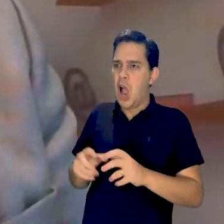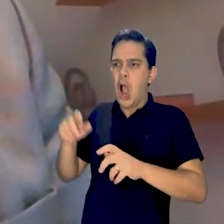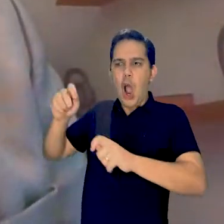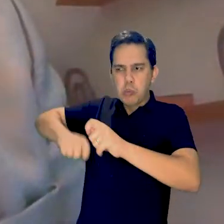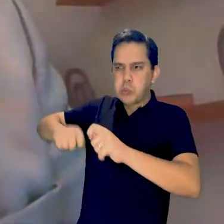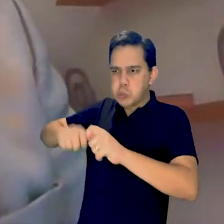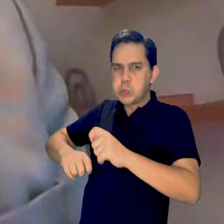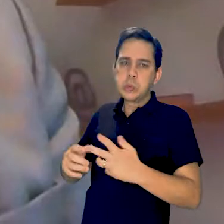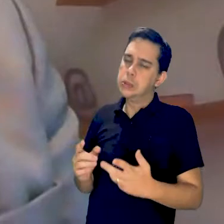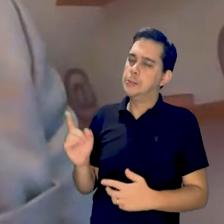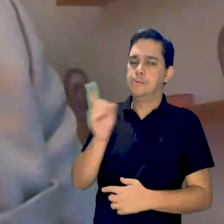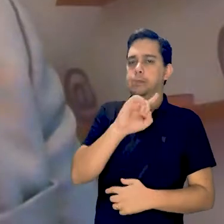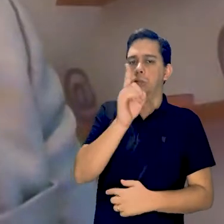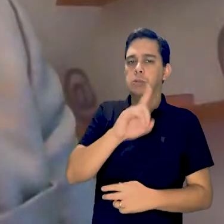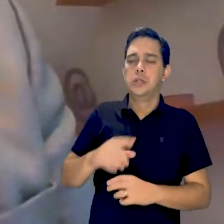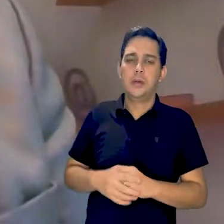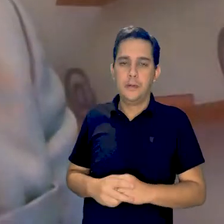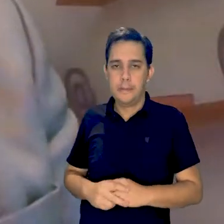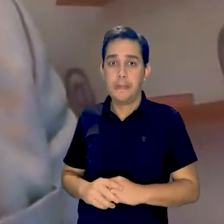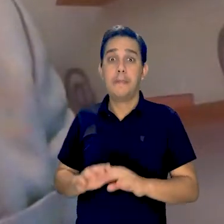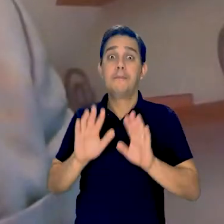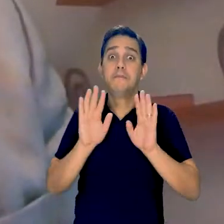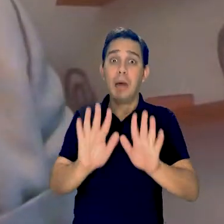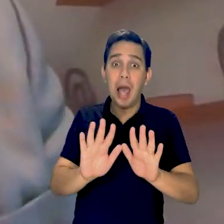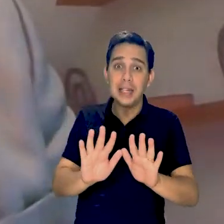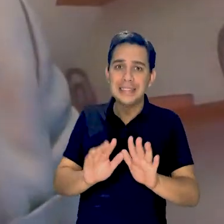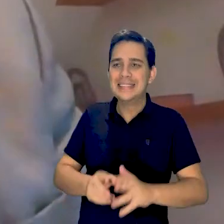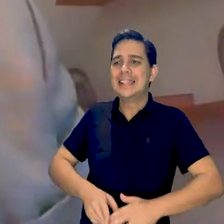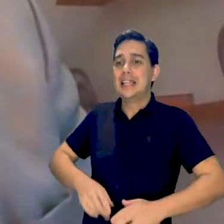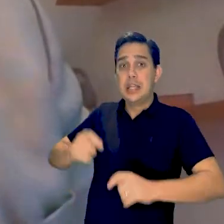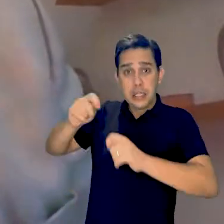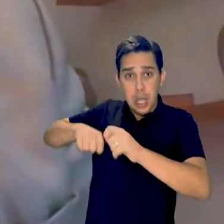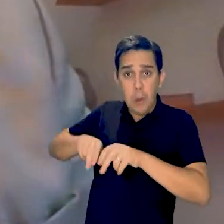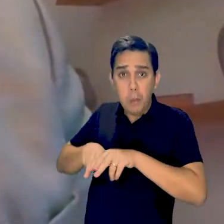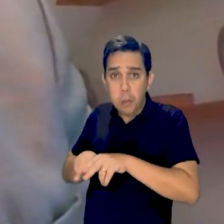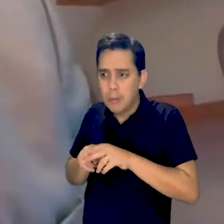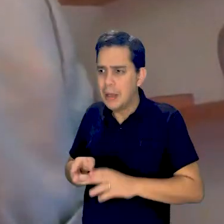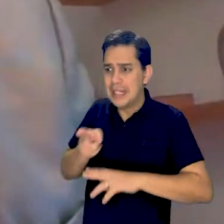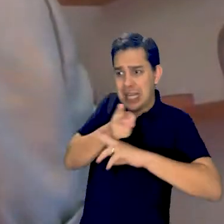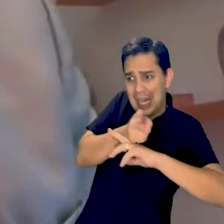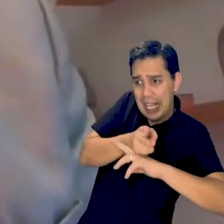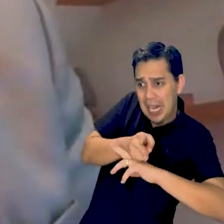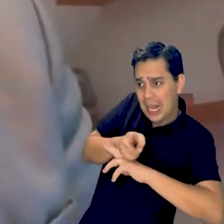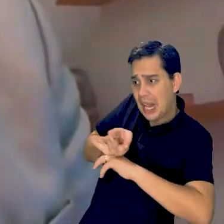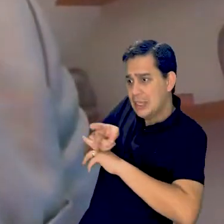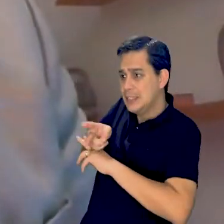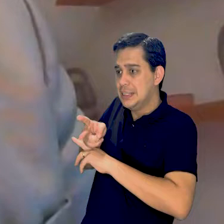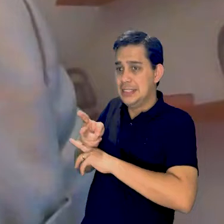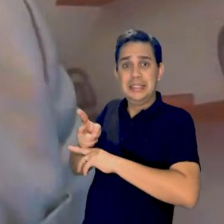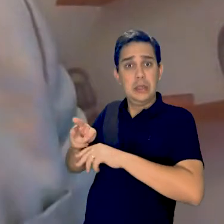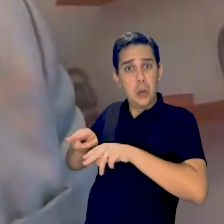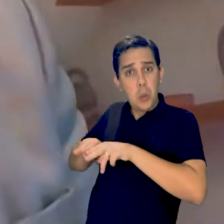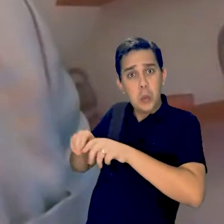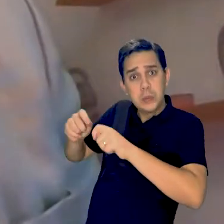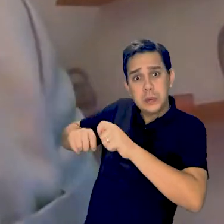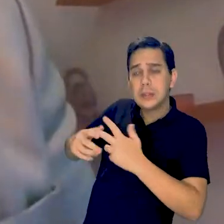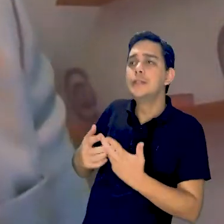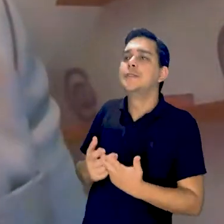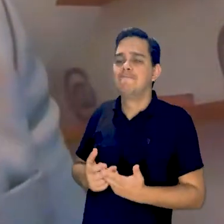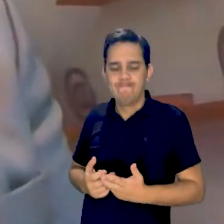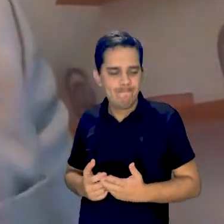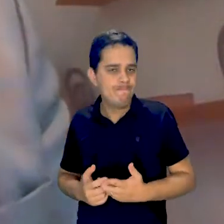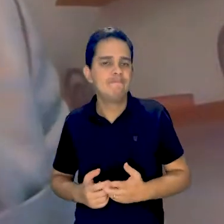violência presumida. Mas o fato dele ter gravado essa cena de sexo, por